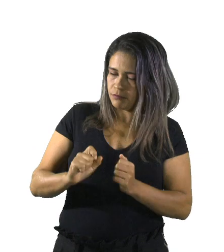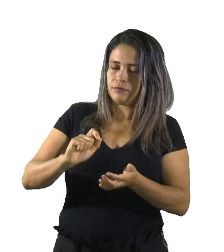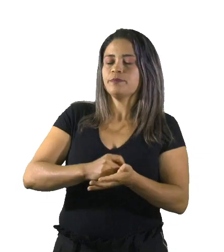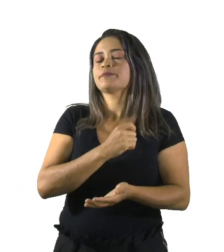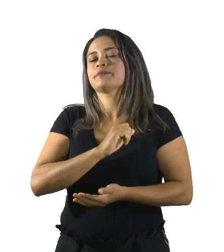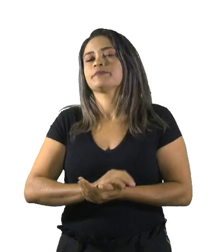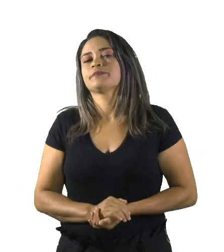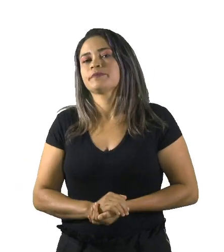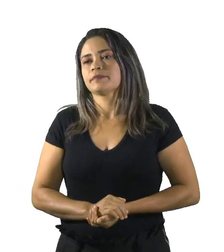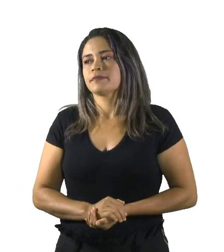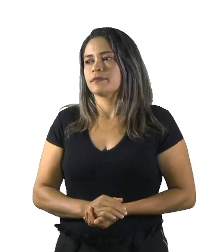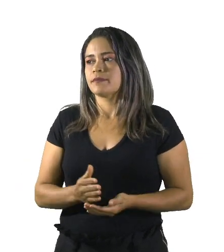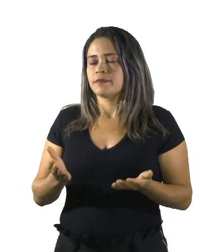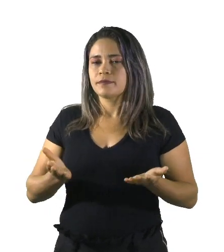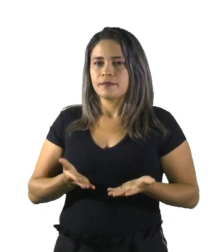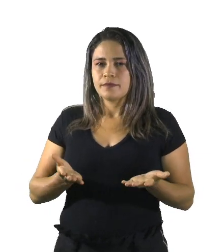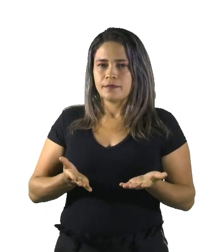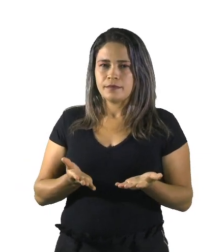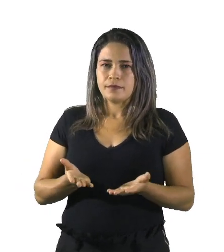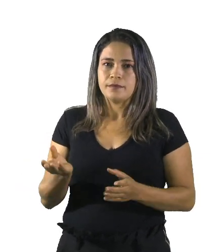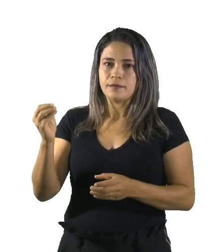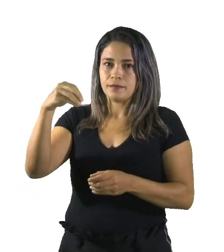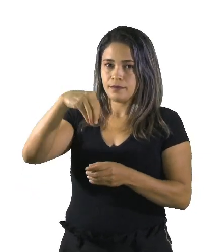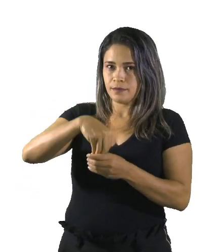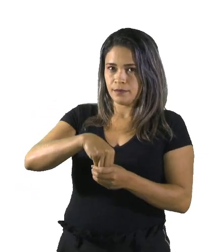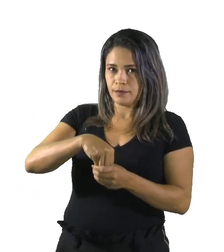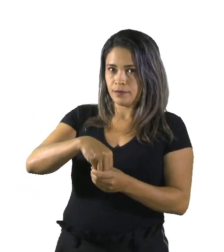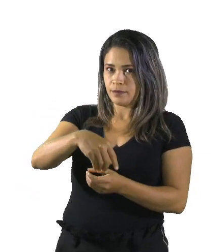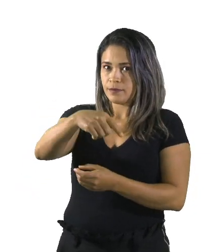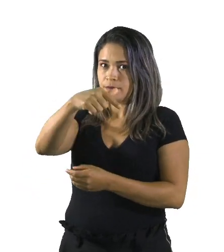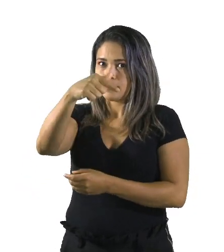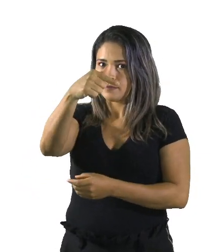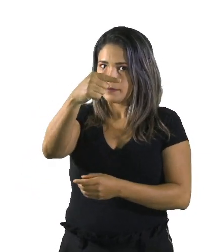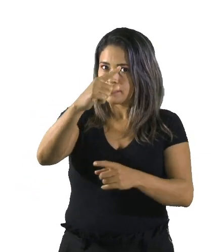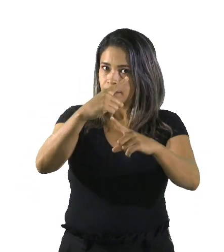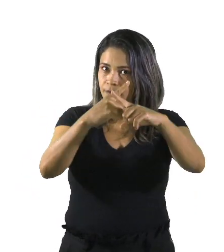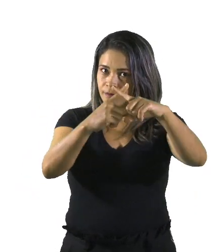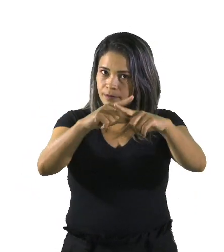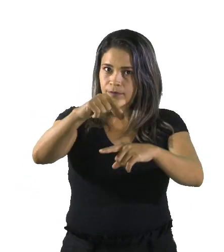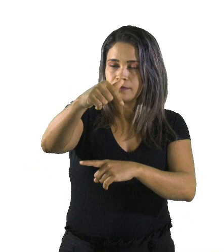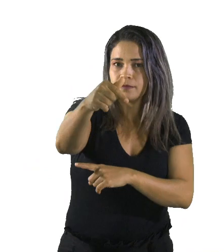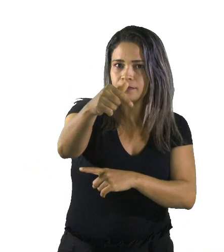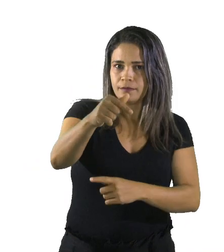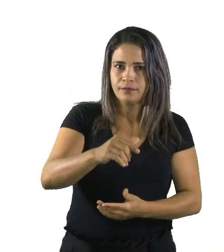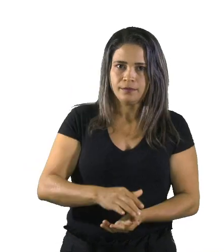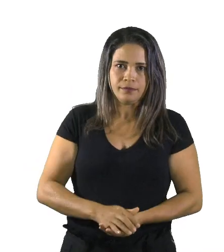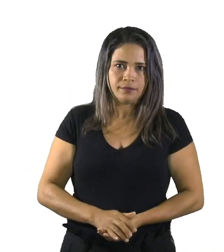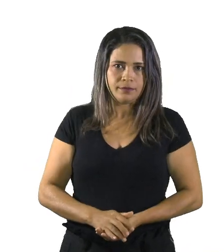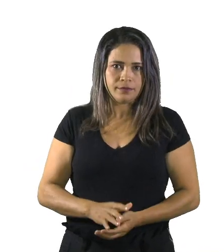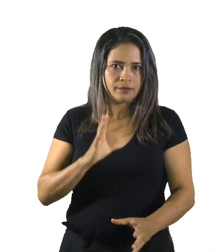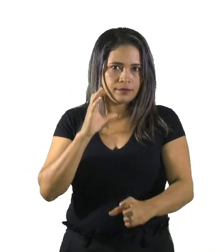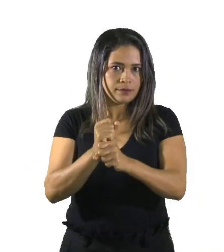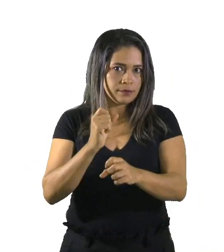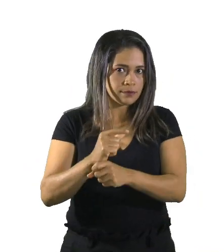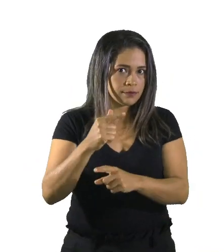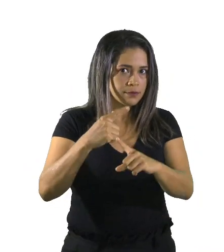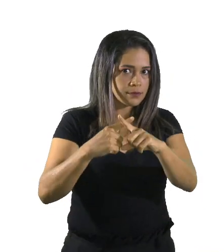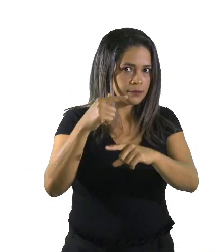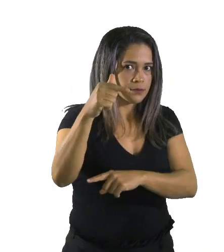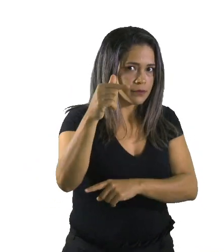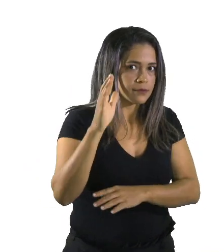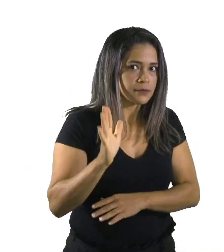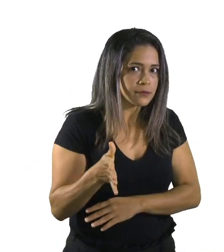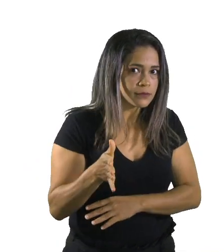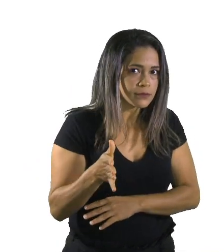seguinte. Adicione 7 unidades a esse número. Acrescente 7, né? Some 7.